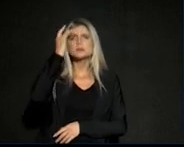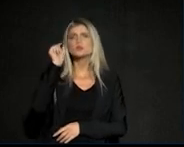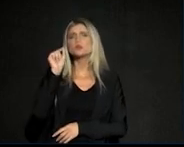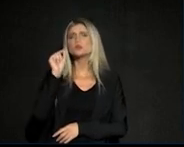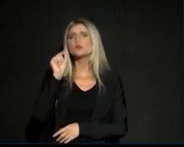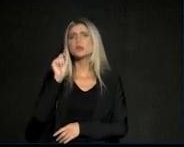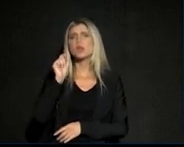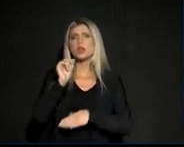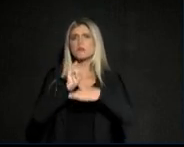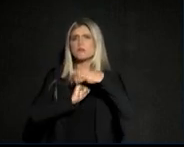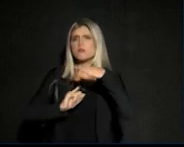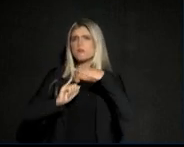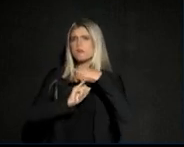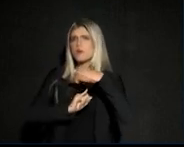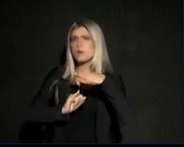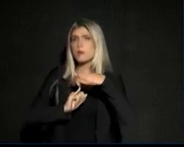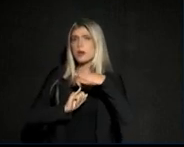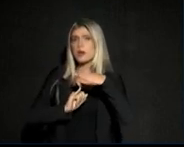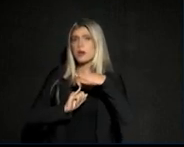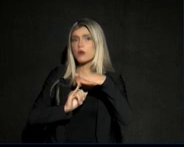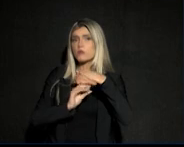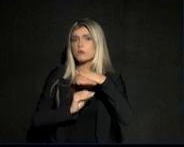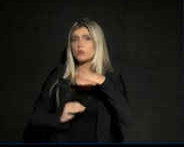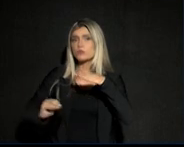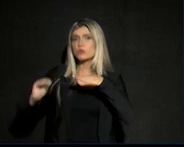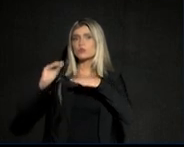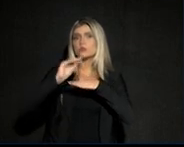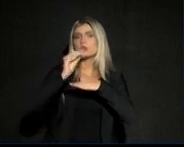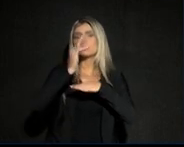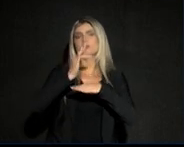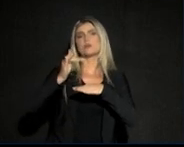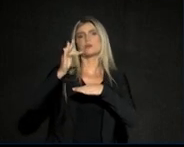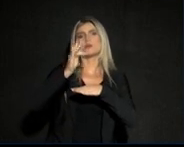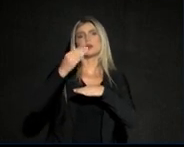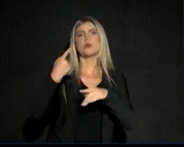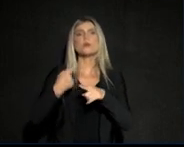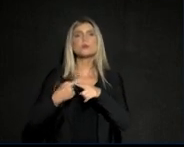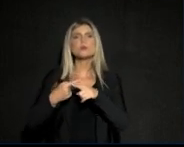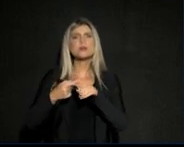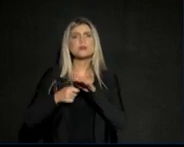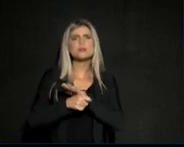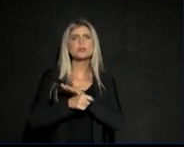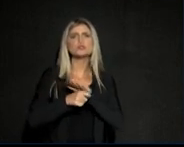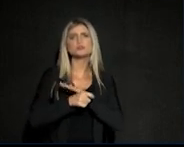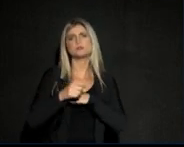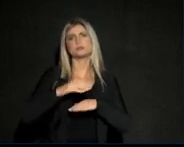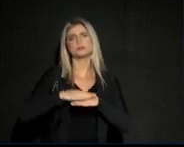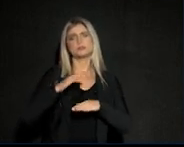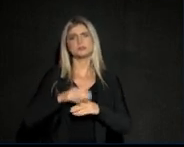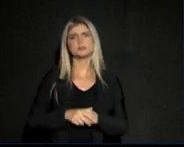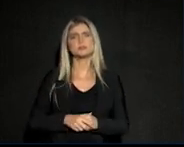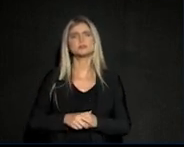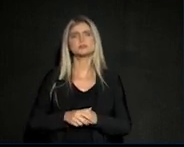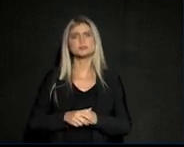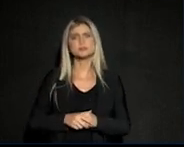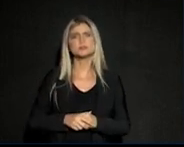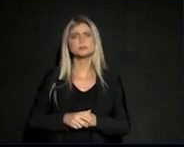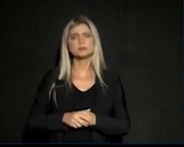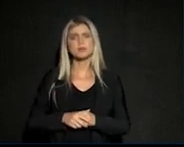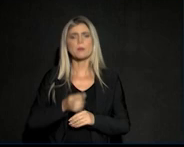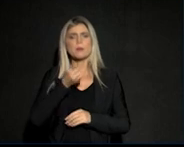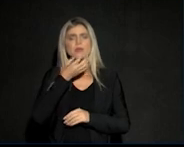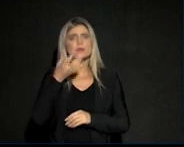Informal porque a hora que você tira ele não perde o auxílio dois ele vai acessar crédito mais barato três ele vai ter alguns benefícios de previdência